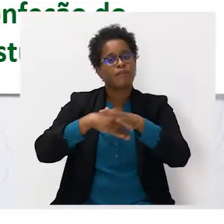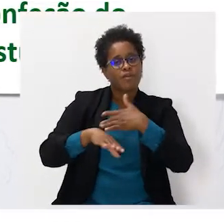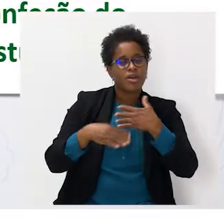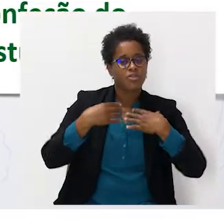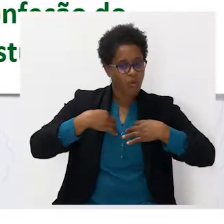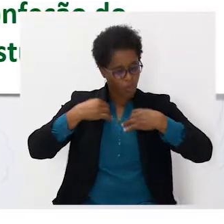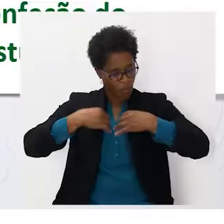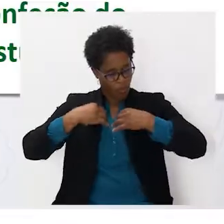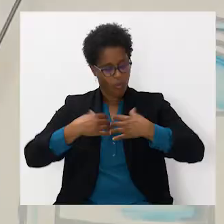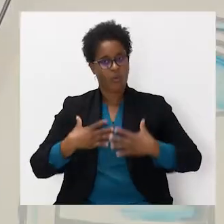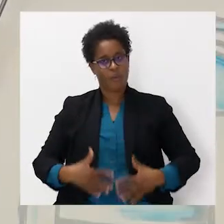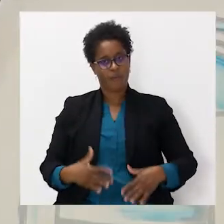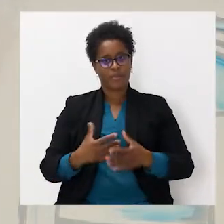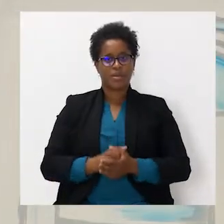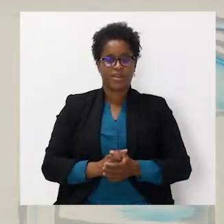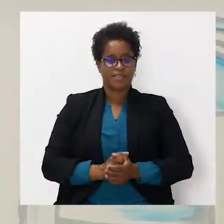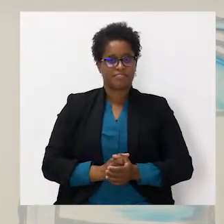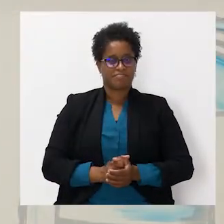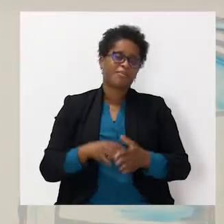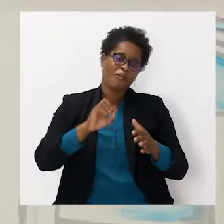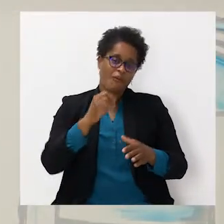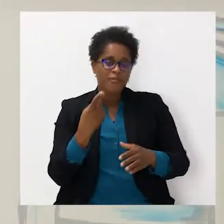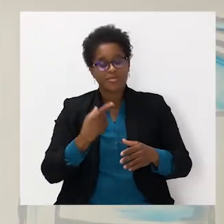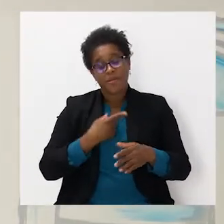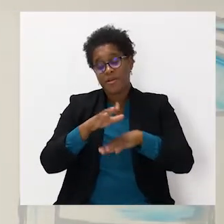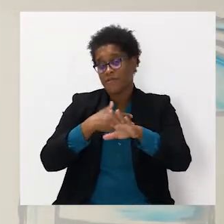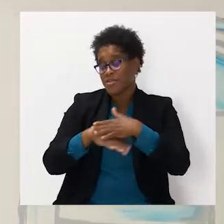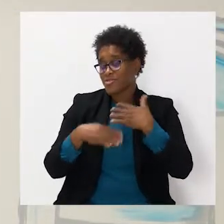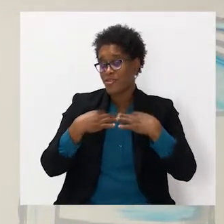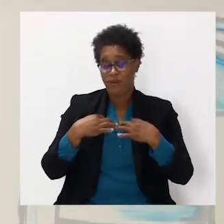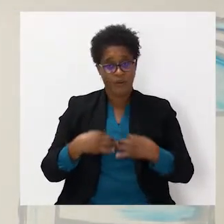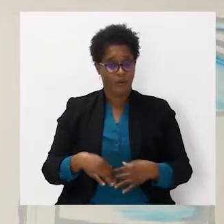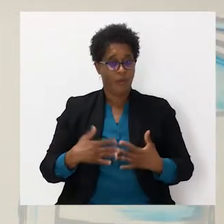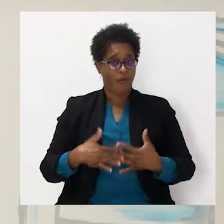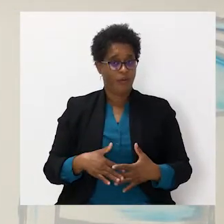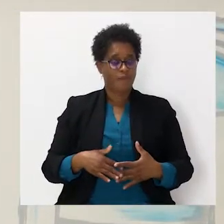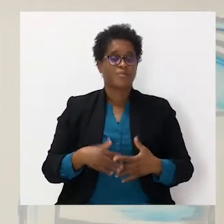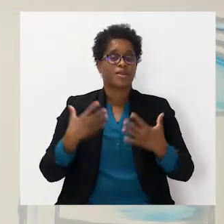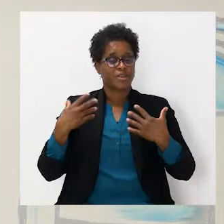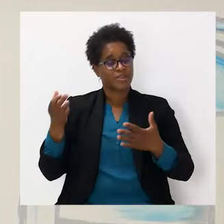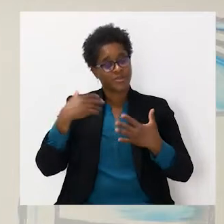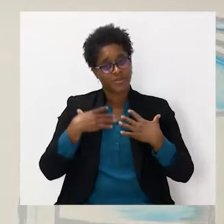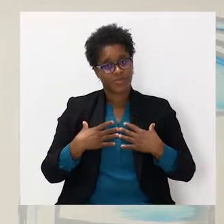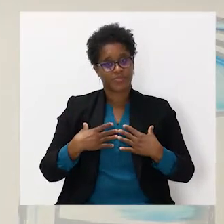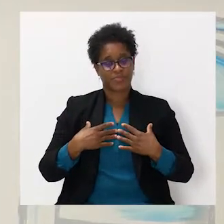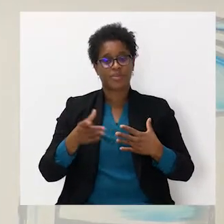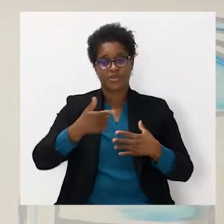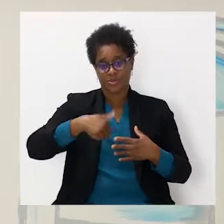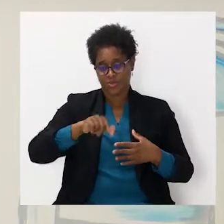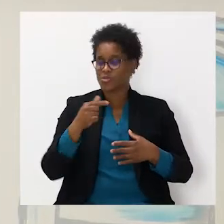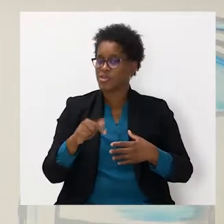do vestuário, ou seja, para fazermos roupas que nós vestimos,